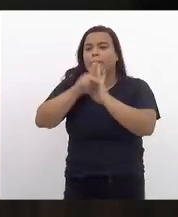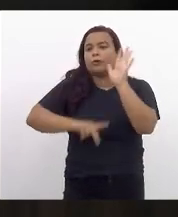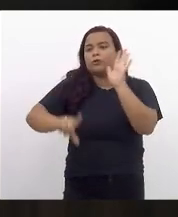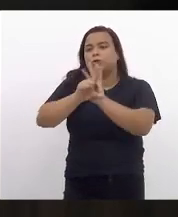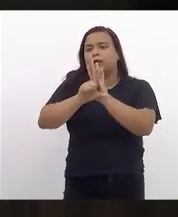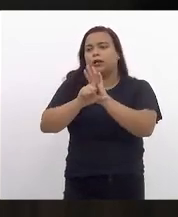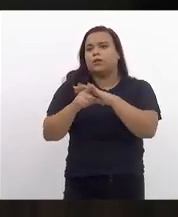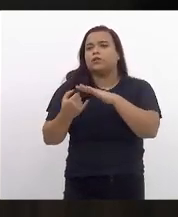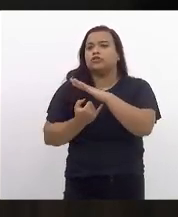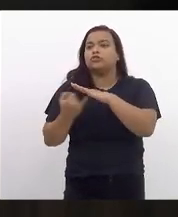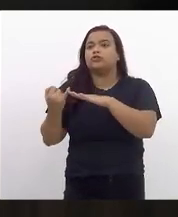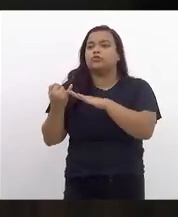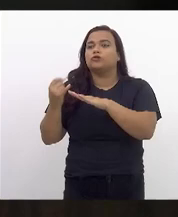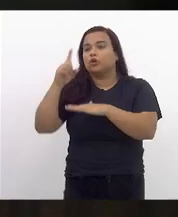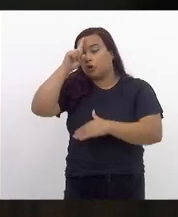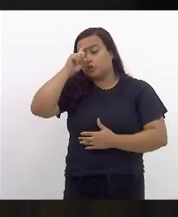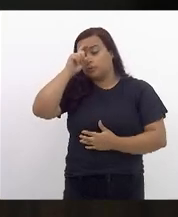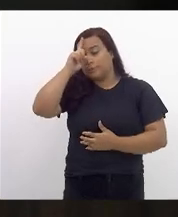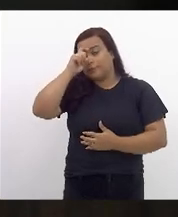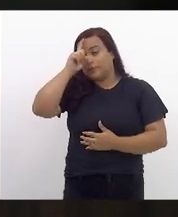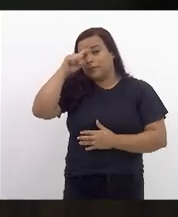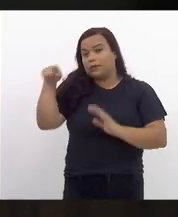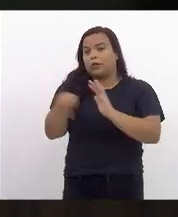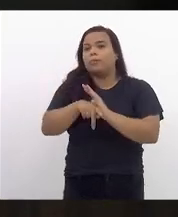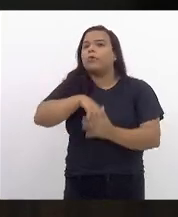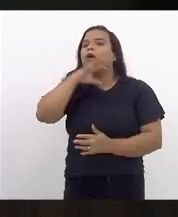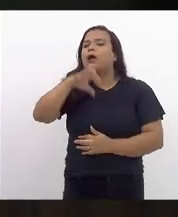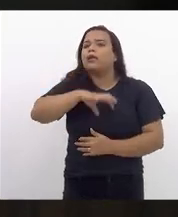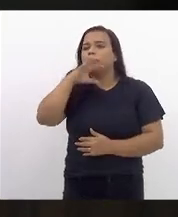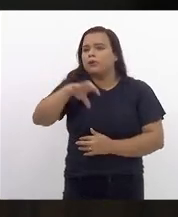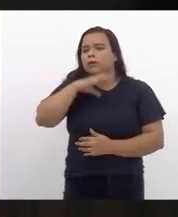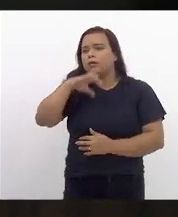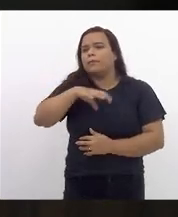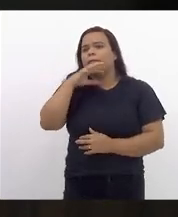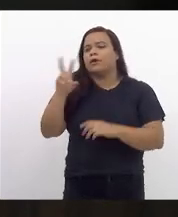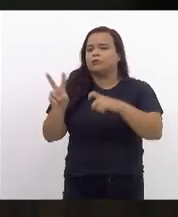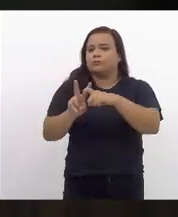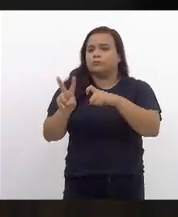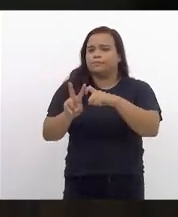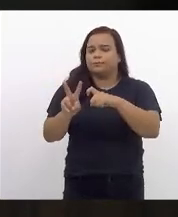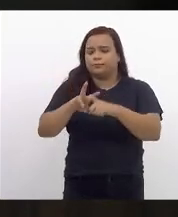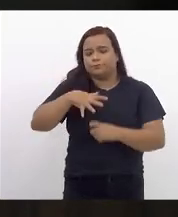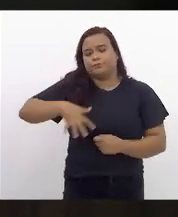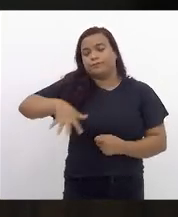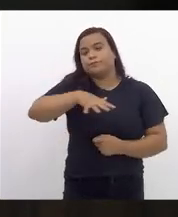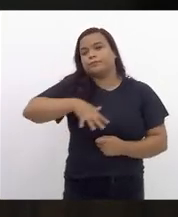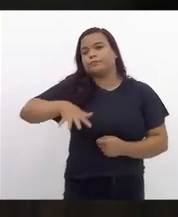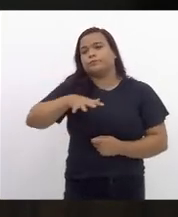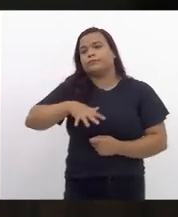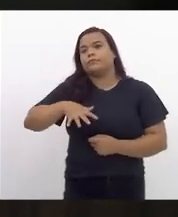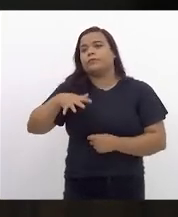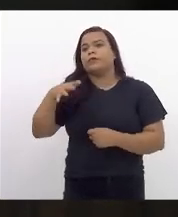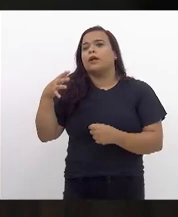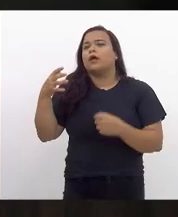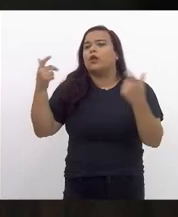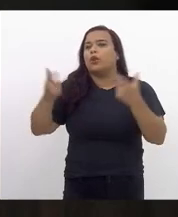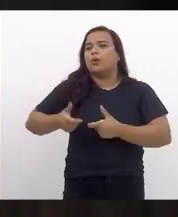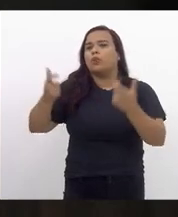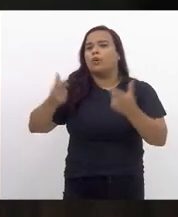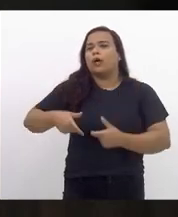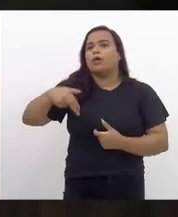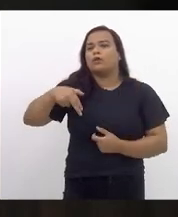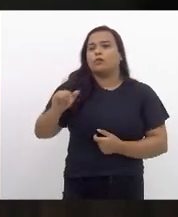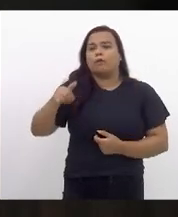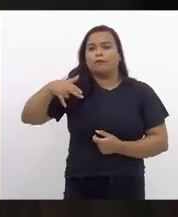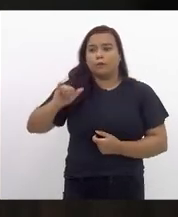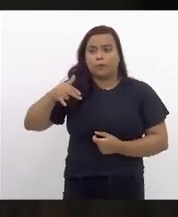institui o Hospital Público Veterinário e Unidade de Saúde para Atendimento de Animais no âmbito do Estado do Rio de Janeiro, na forma que menciona, no município de Nova Iguaçu. Parecida a comissão